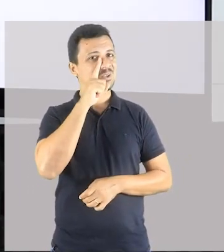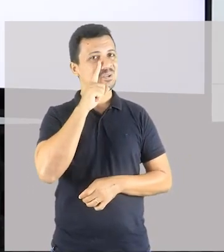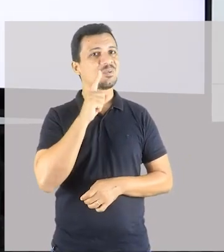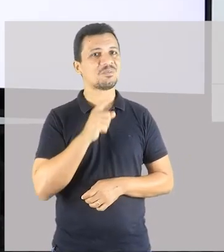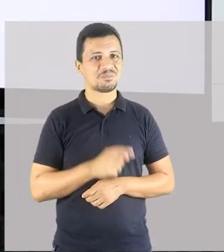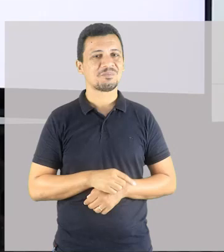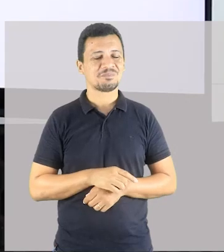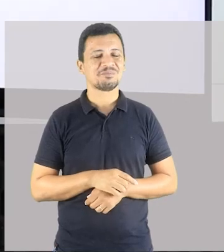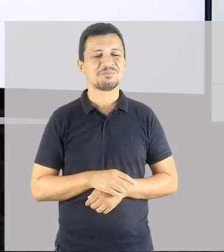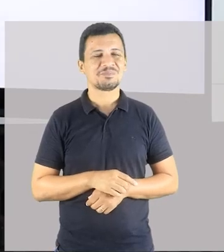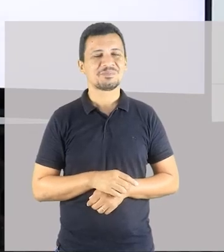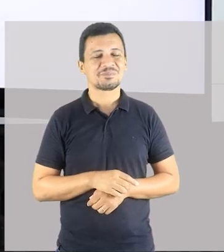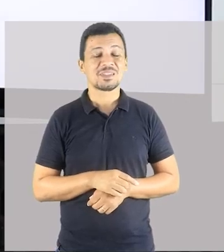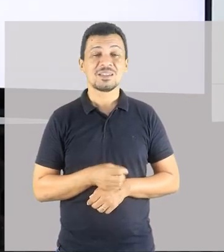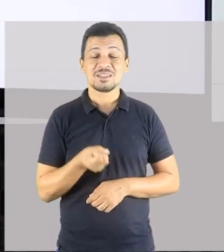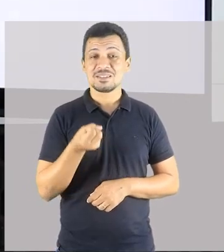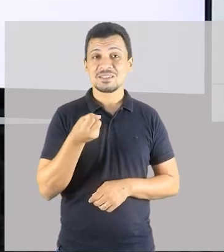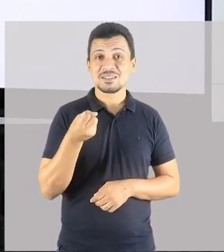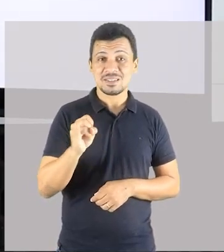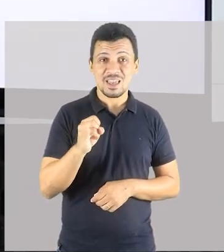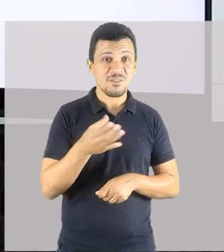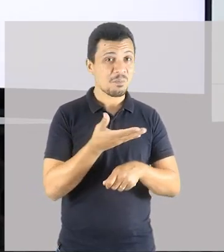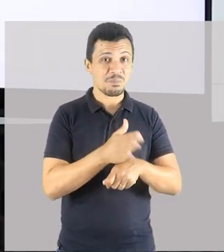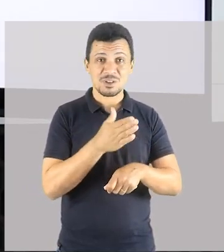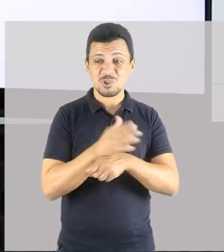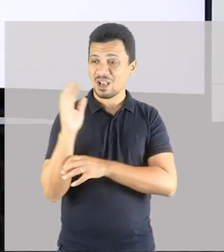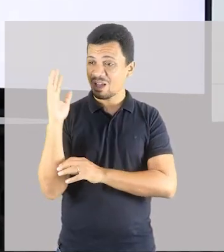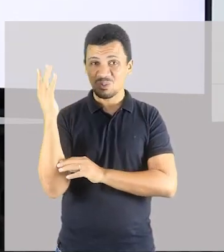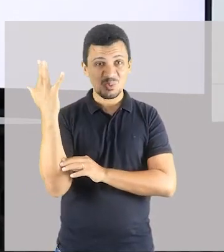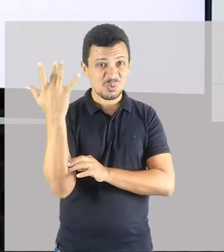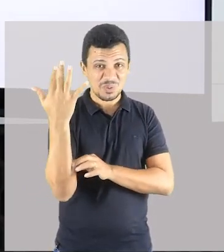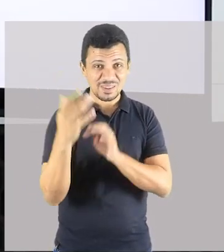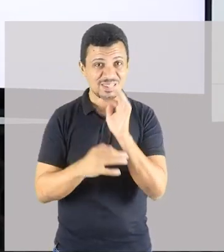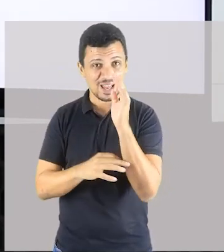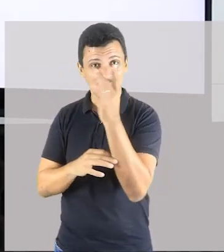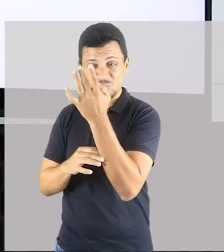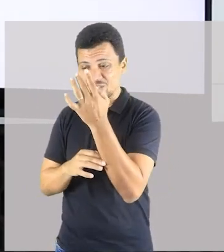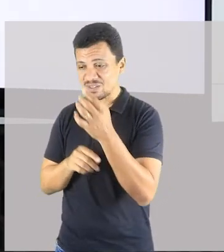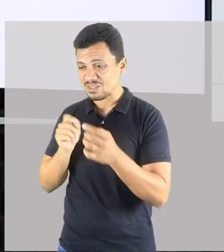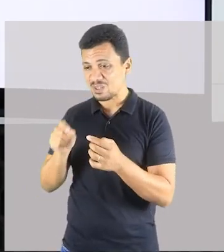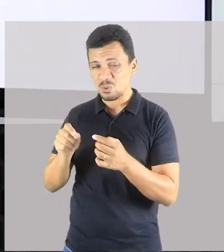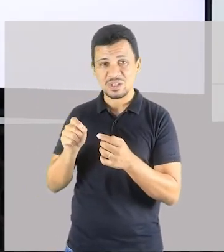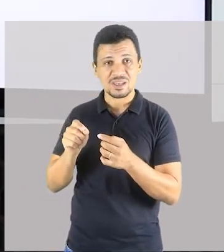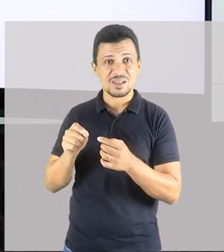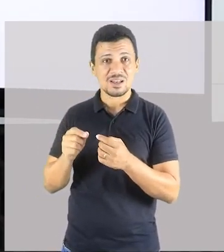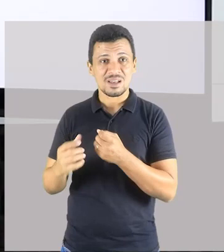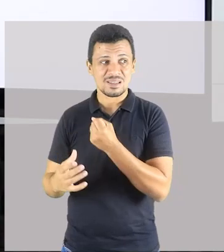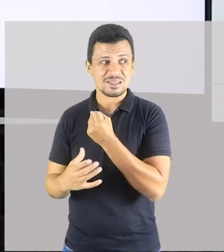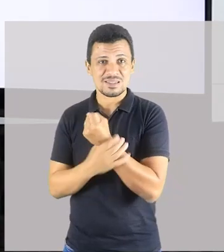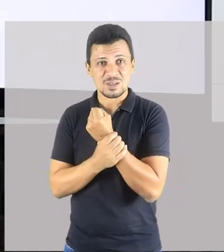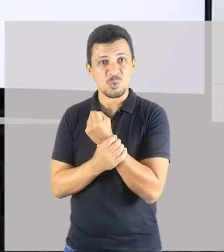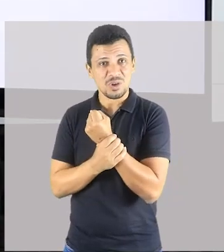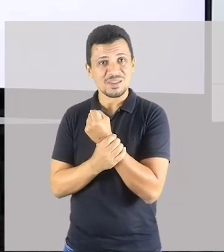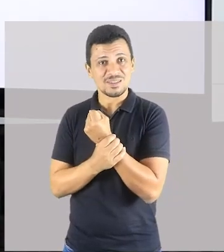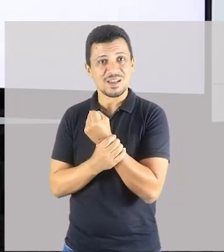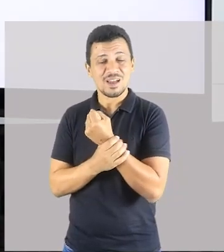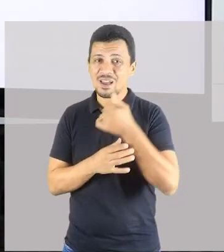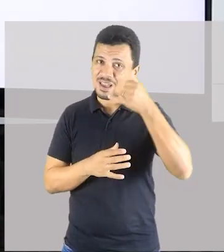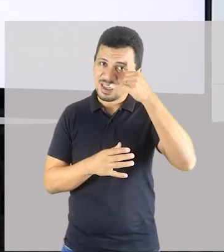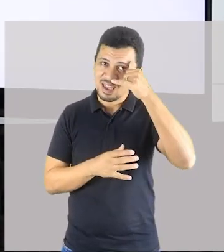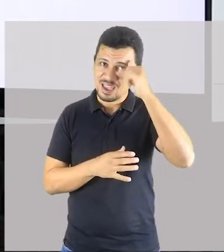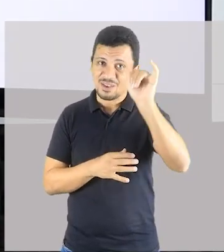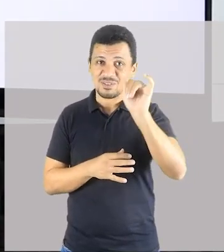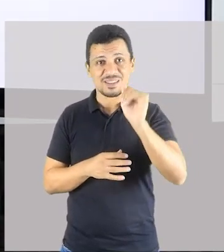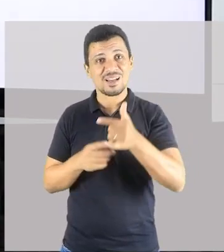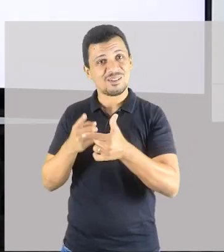tá? Então, se ela for praticada na natureza, vai ter sempre os materiais de segurança para que não ocorram